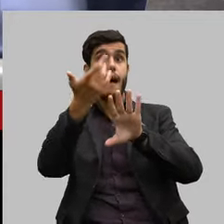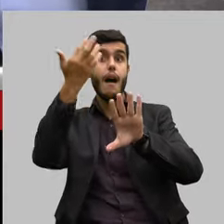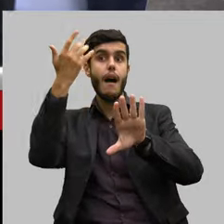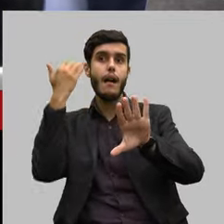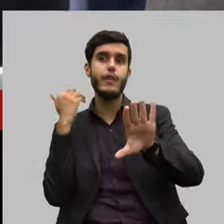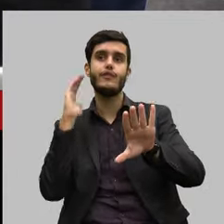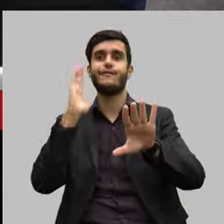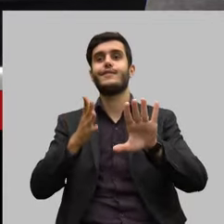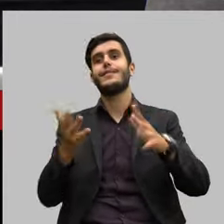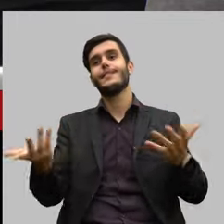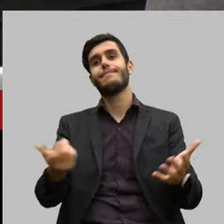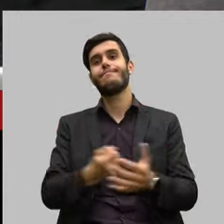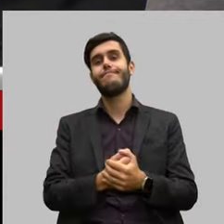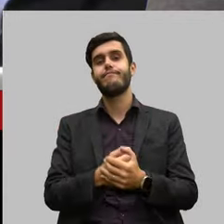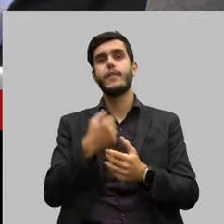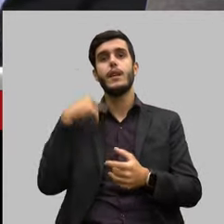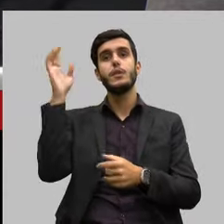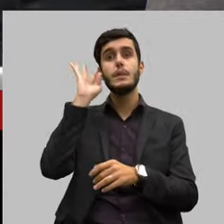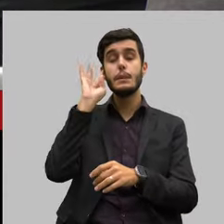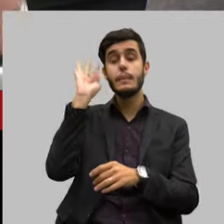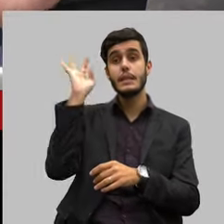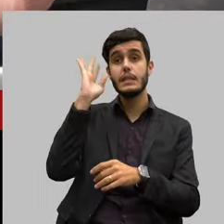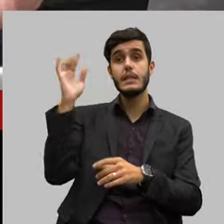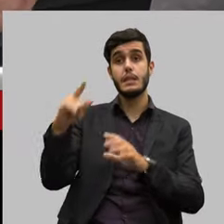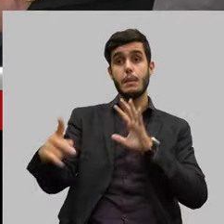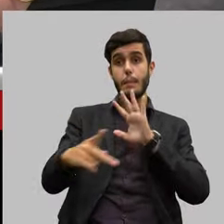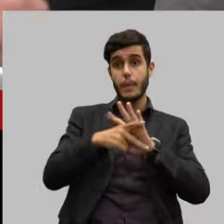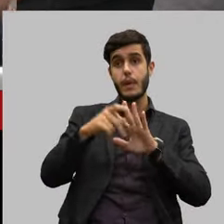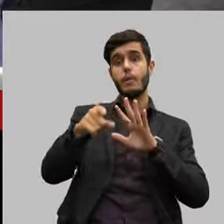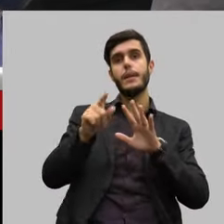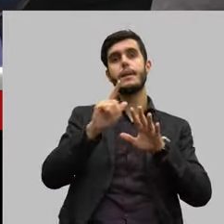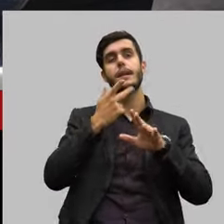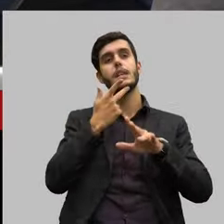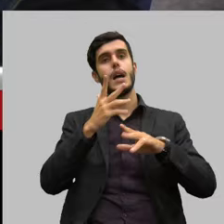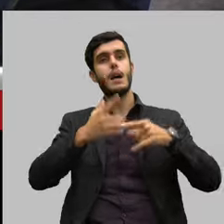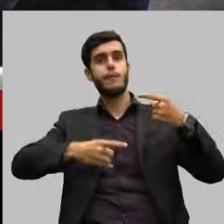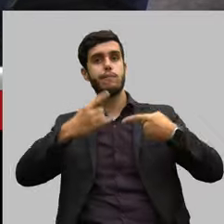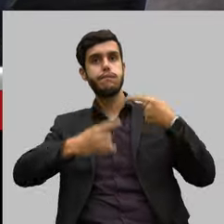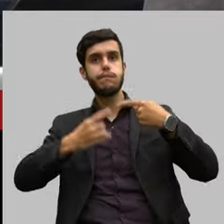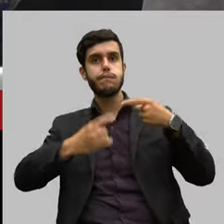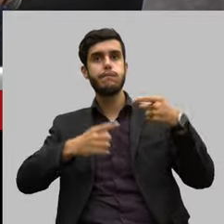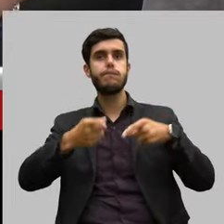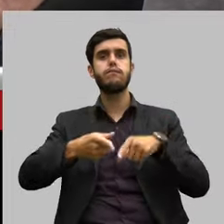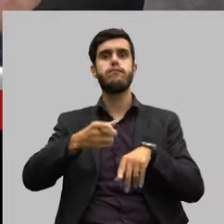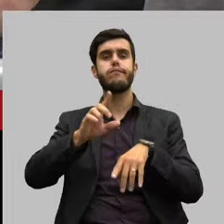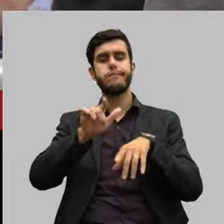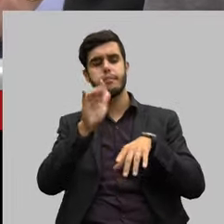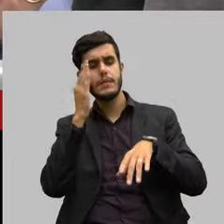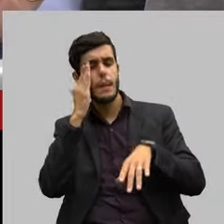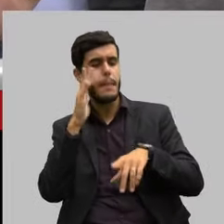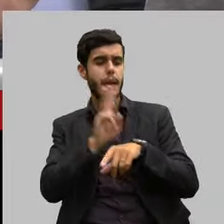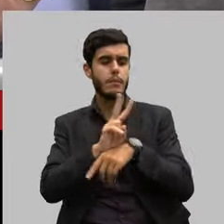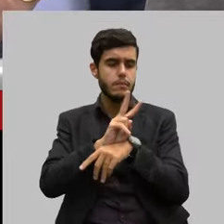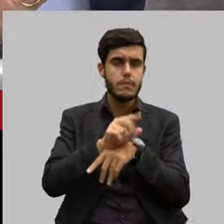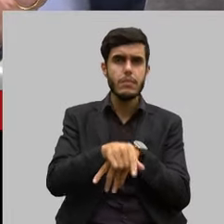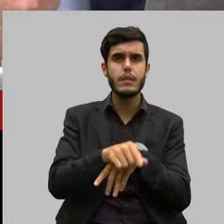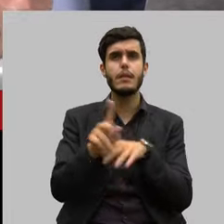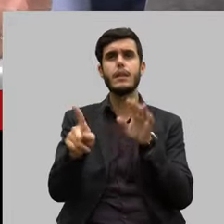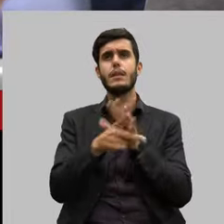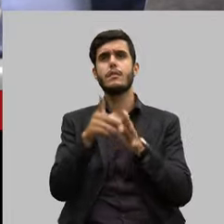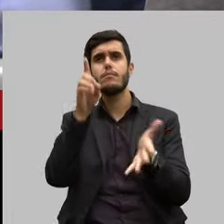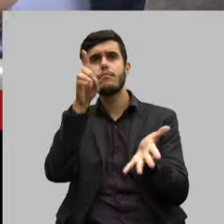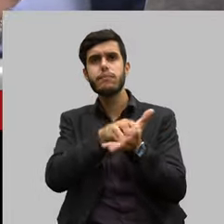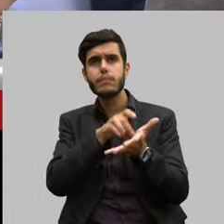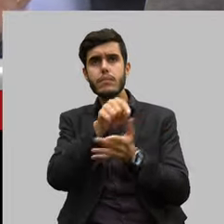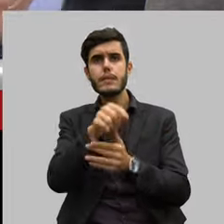sua e eu imaginaria uma auditoria se fôssemos falar de origem ou seja se o que eh ele